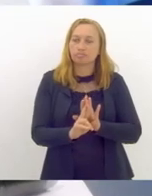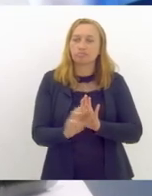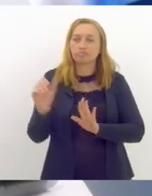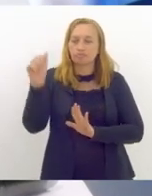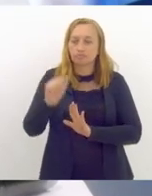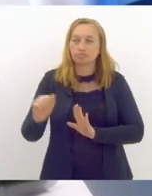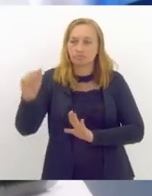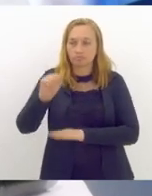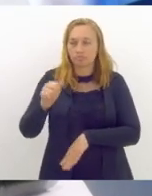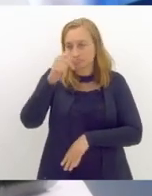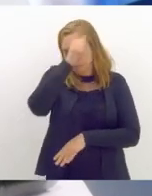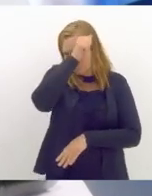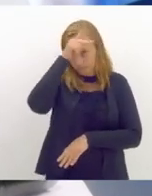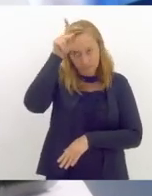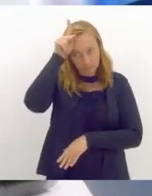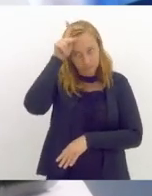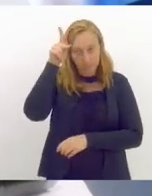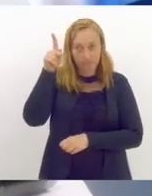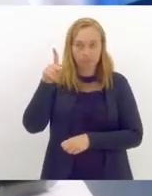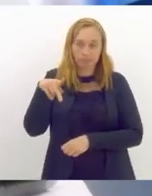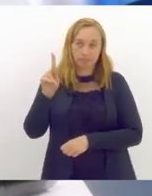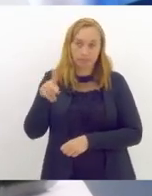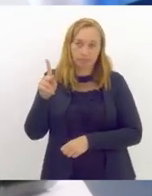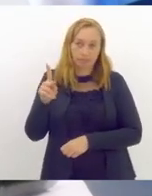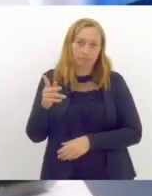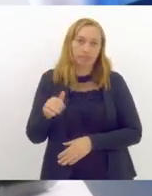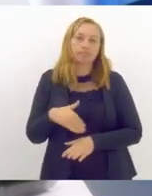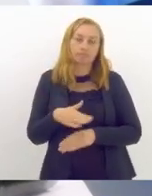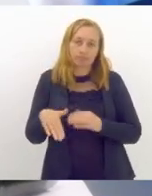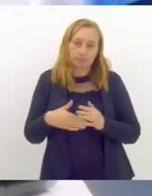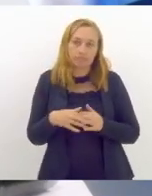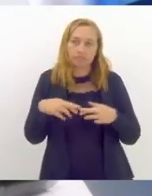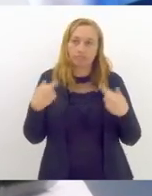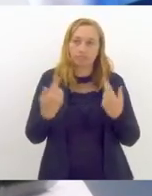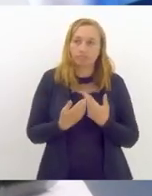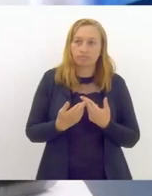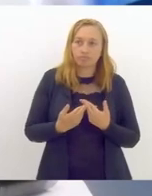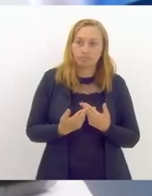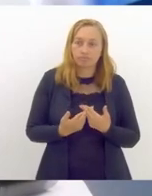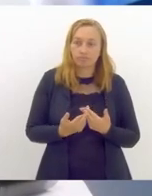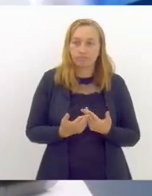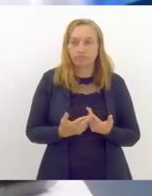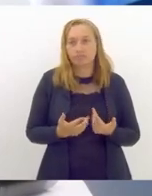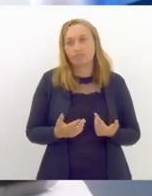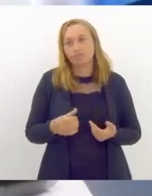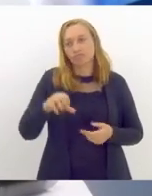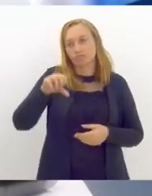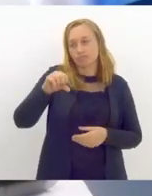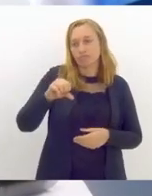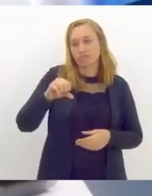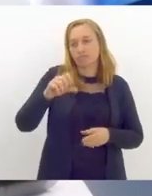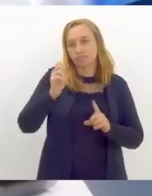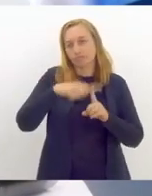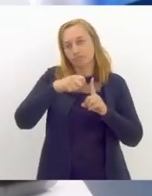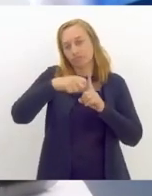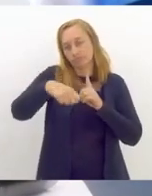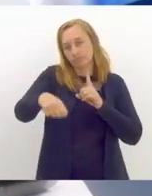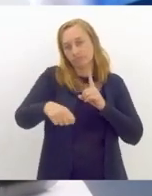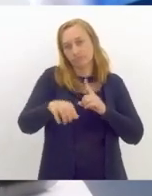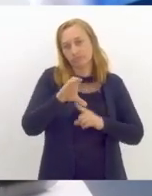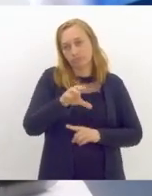produtores de petróleo praticamente todas as reuniões e foram praticamente 9 meses de